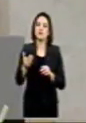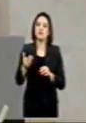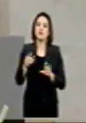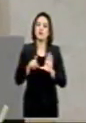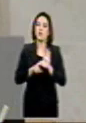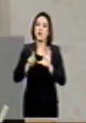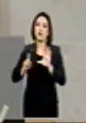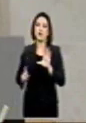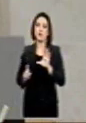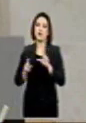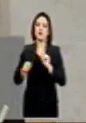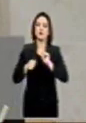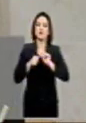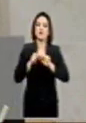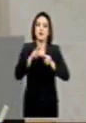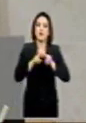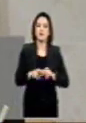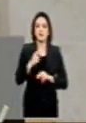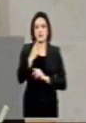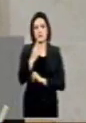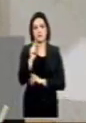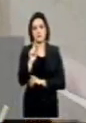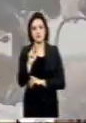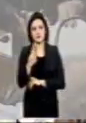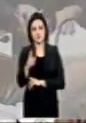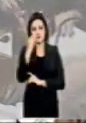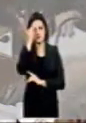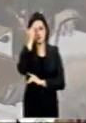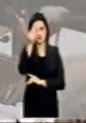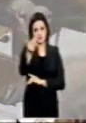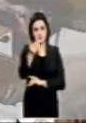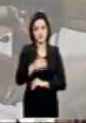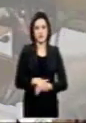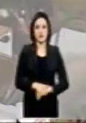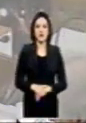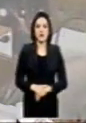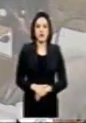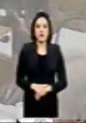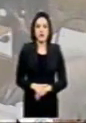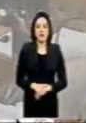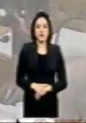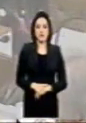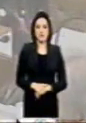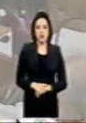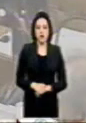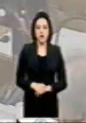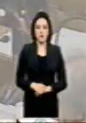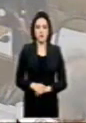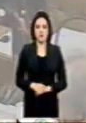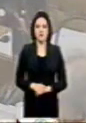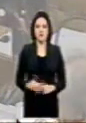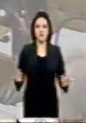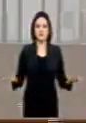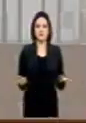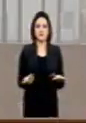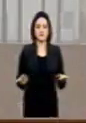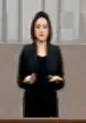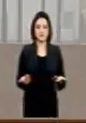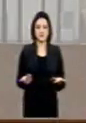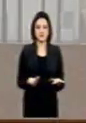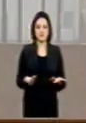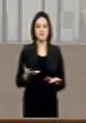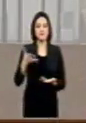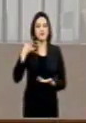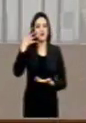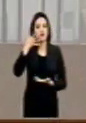tempo pelo então Procurador-Geral da República. Muito obrigada. Então, agora passo a palavra ao ministro Edson